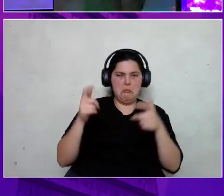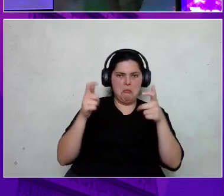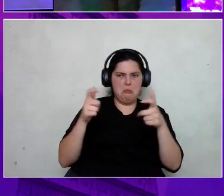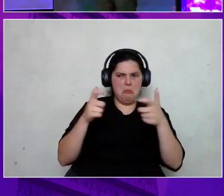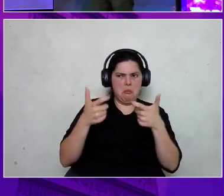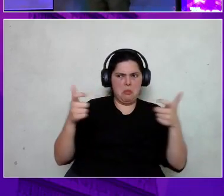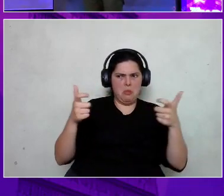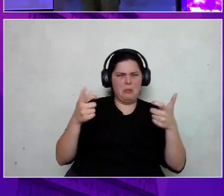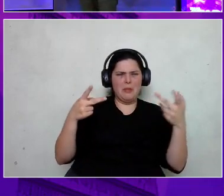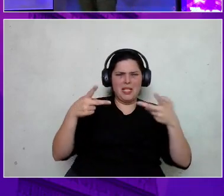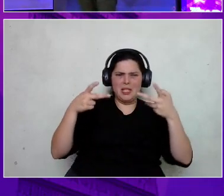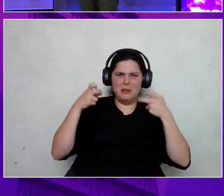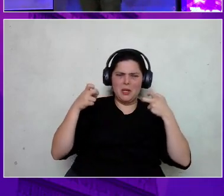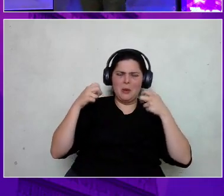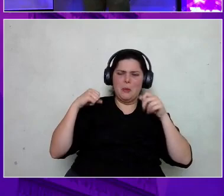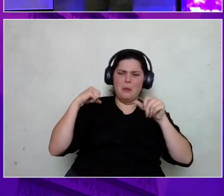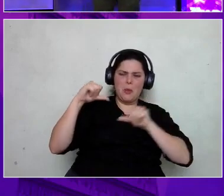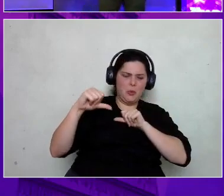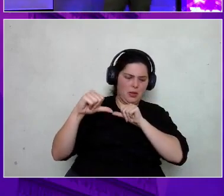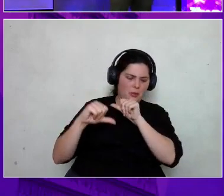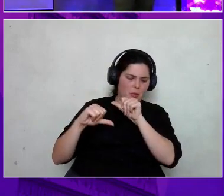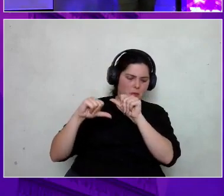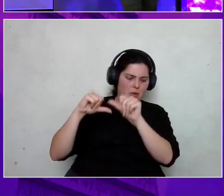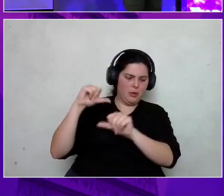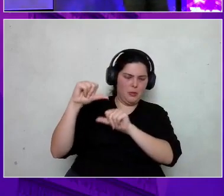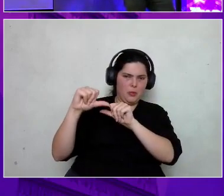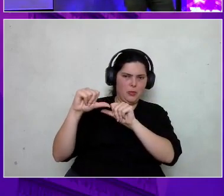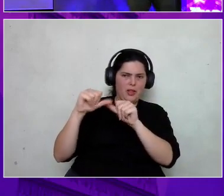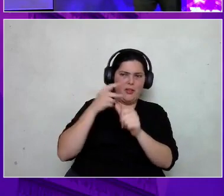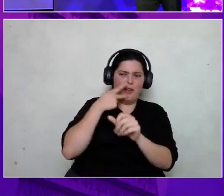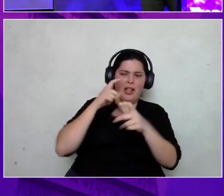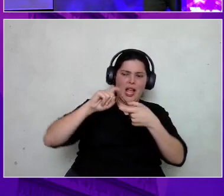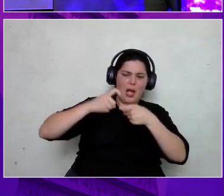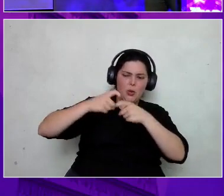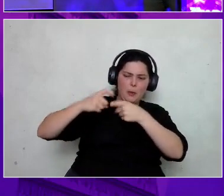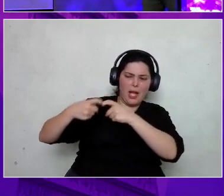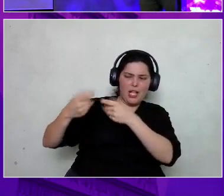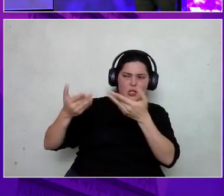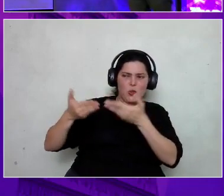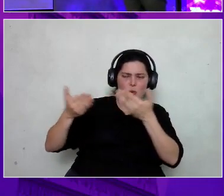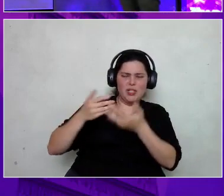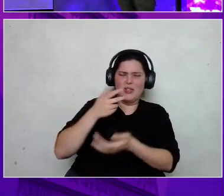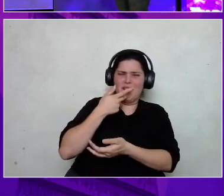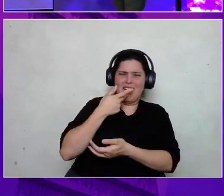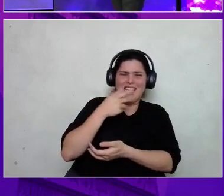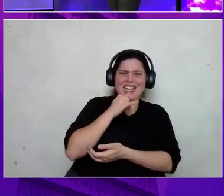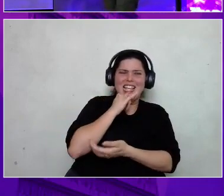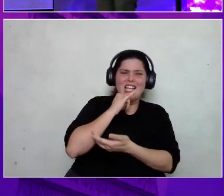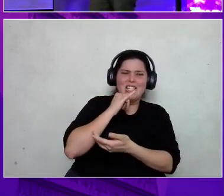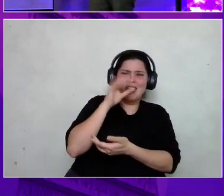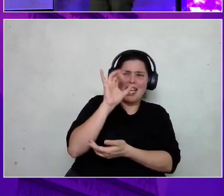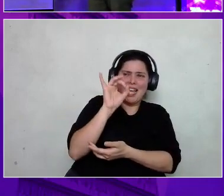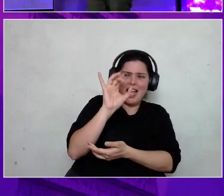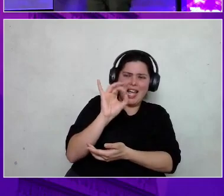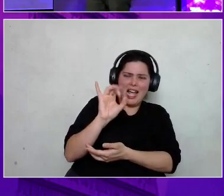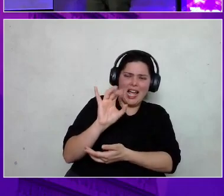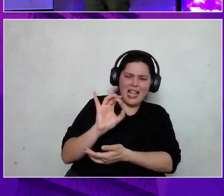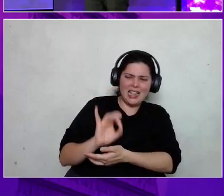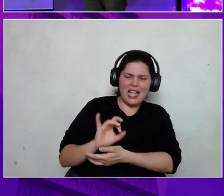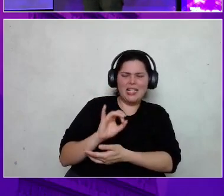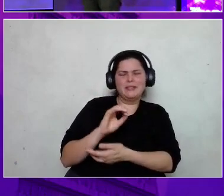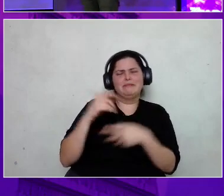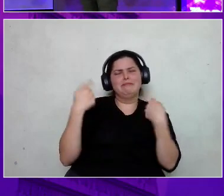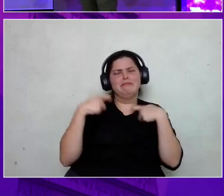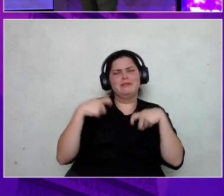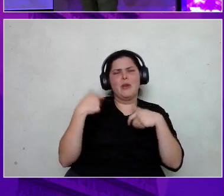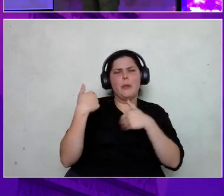vão mudando com o tempo, né? A gente fala muito mais de automatizados hoje do que aqueles testes manuais que normalmente demandavam um tipo de